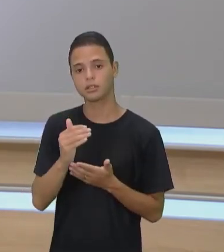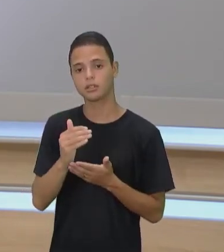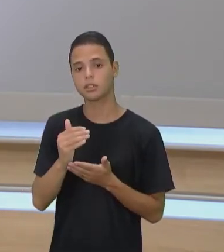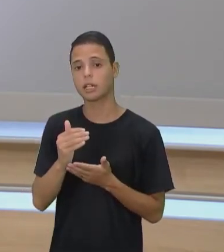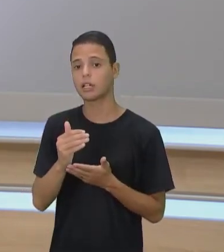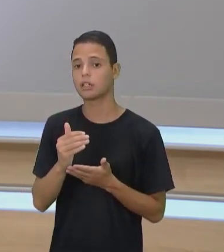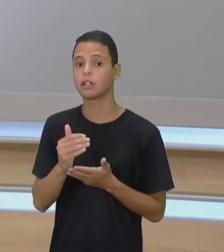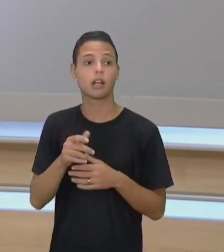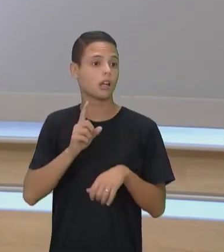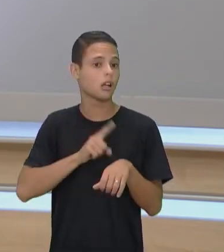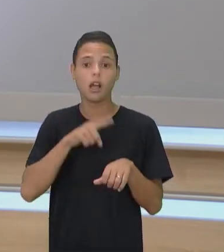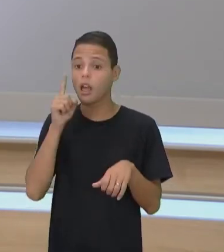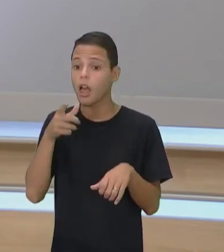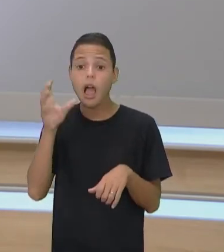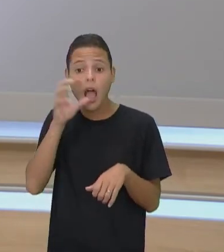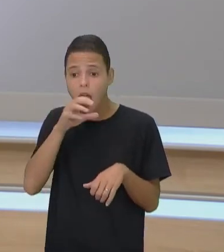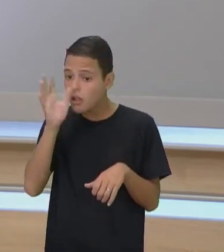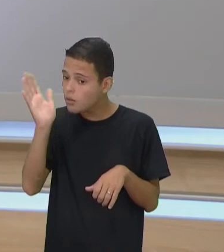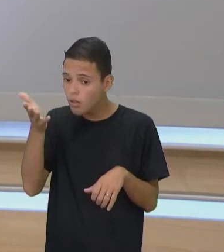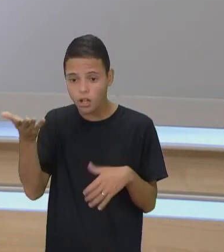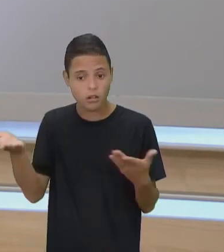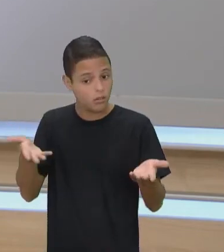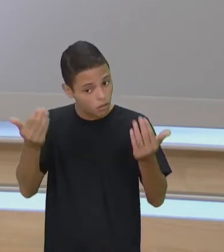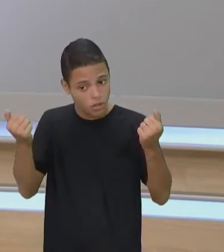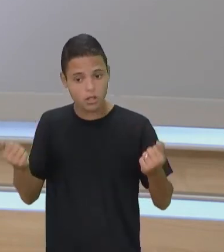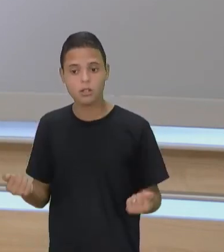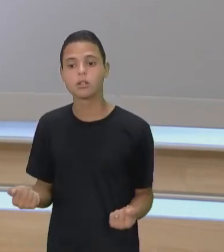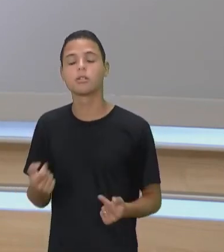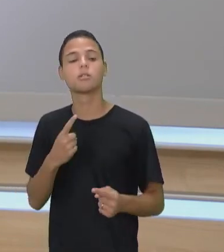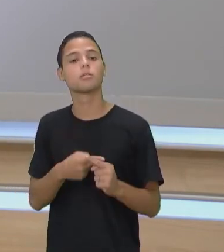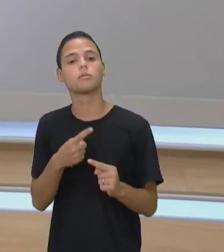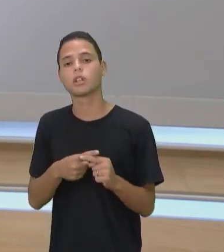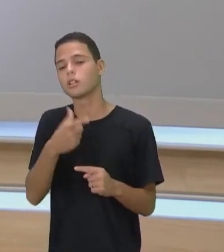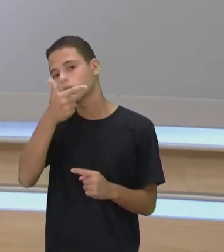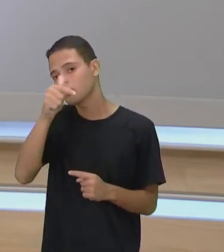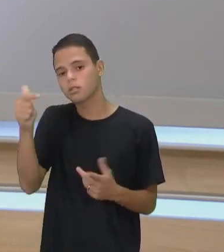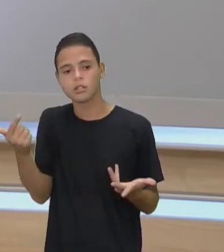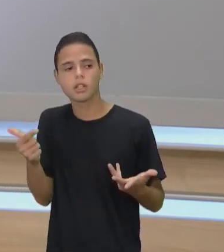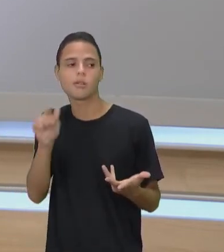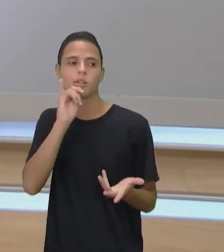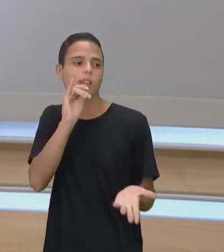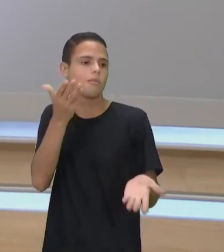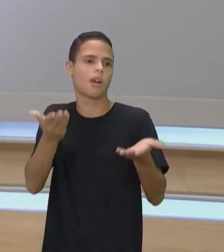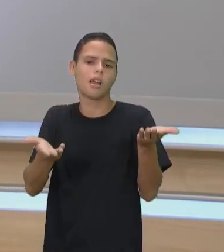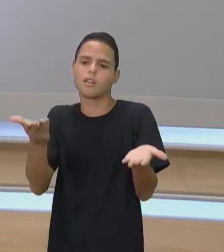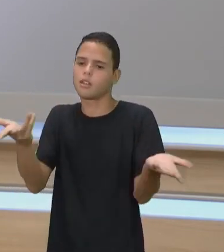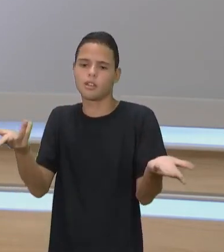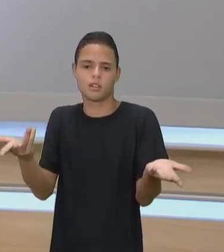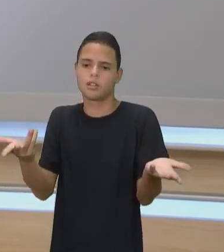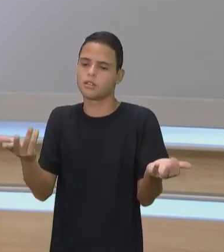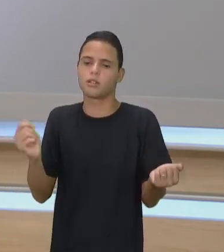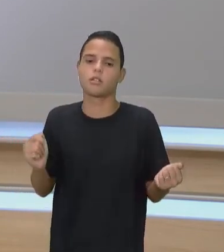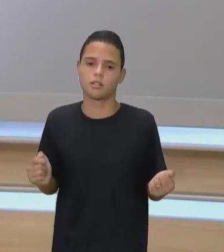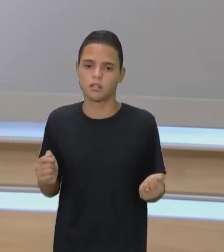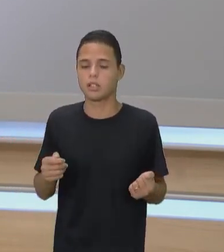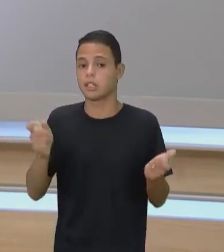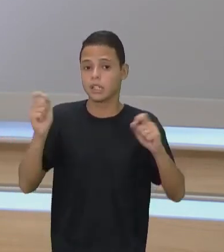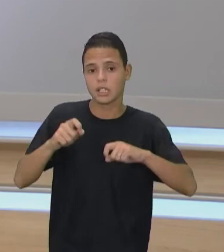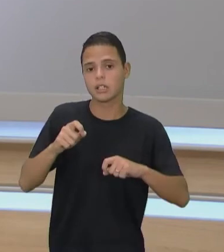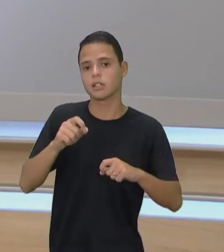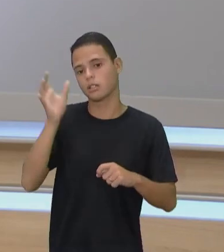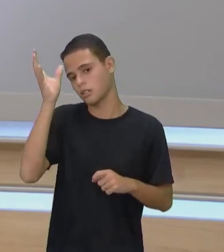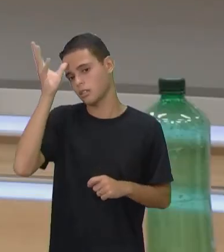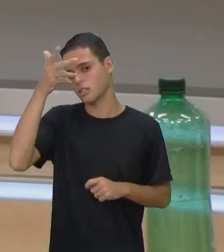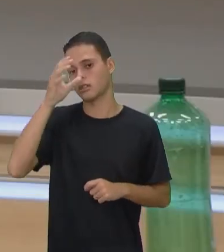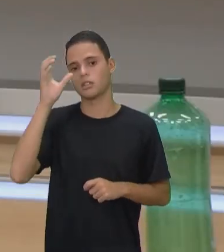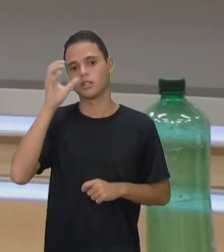já tem que ser da situação ideal, porque não existe uma situação de meio termo em que é de fácil reversão. Foi uma